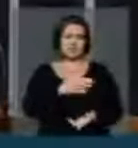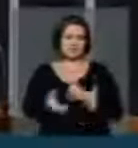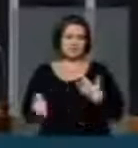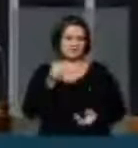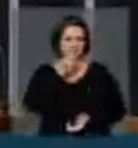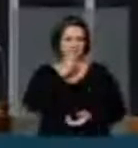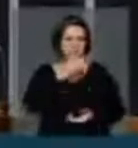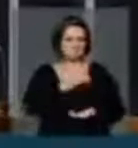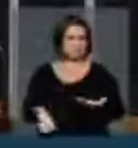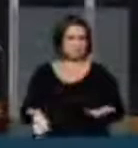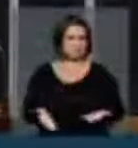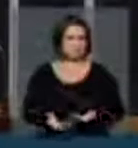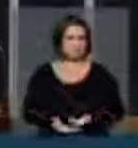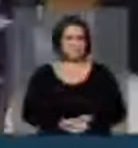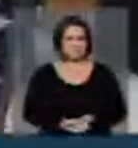Passou. Obrigado, presidente.